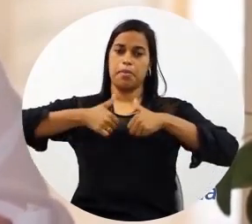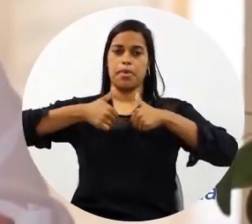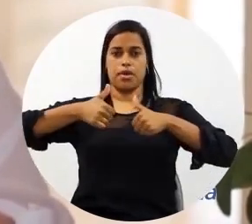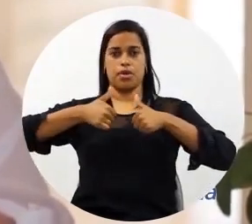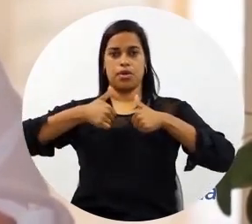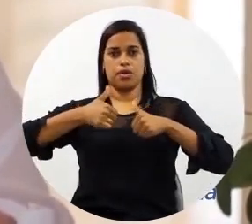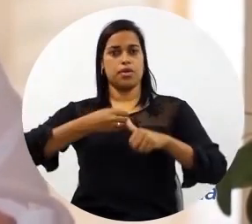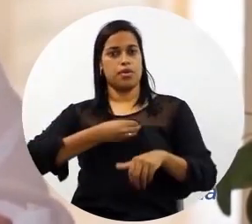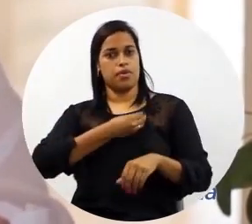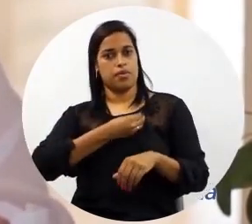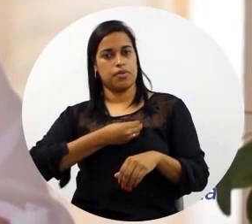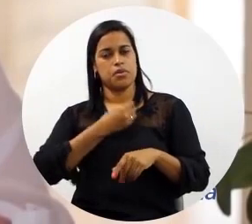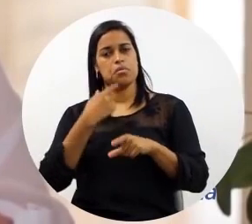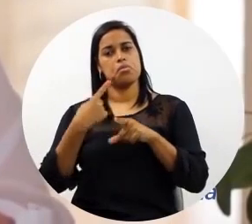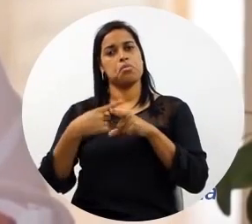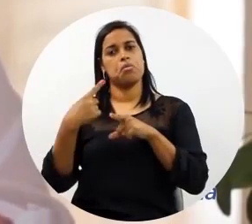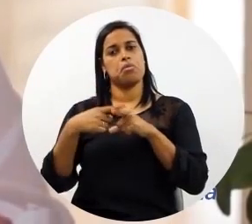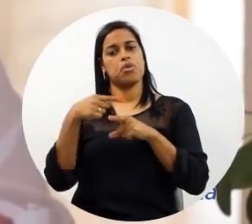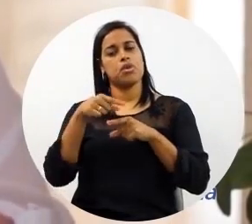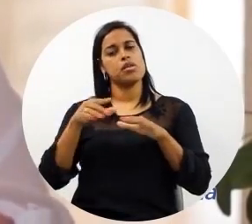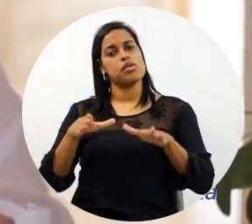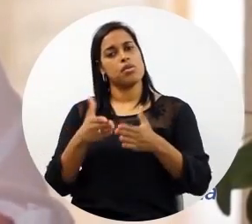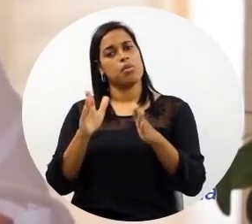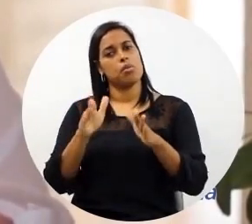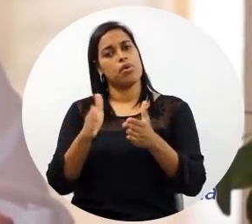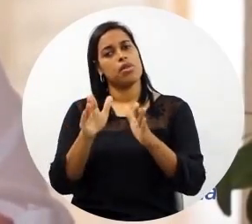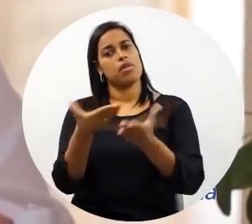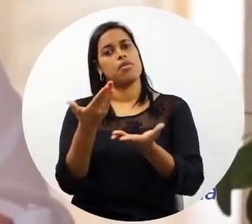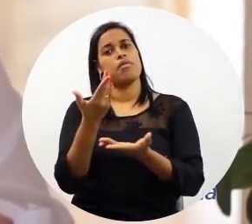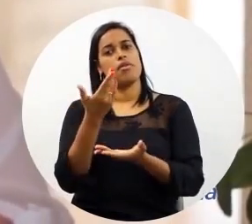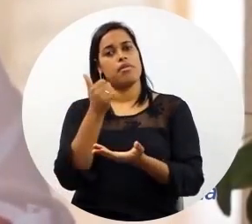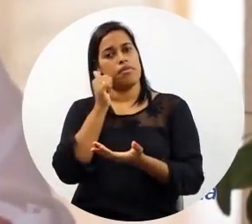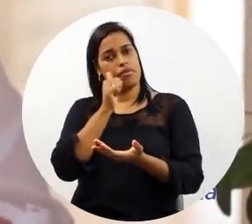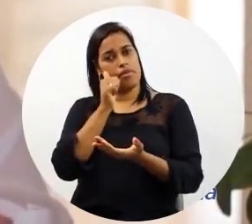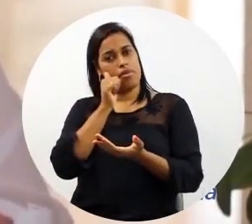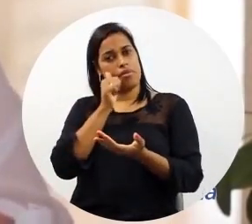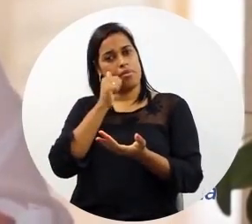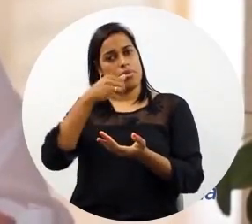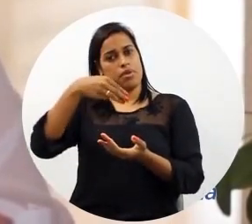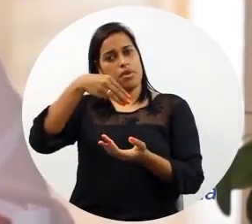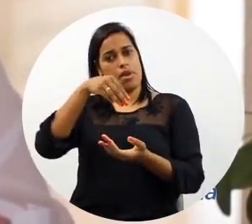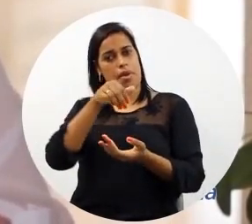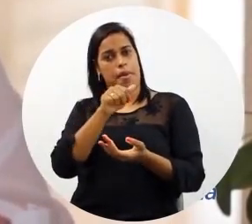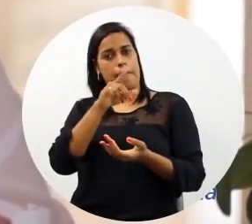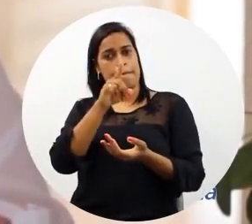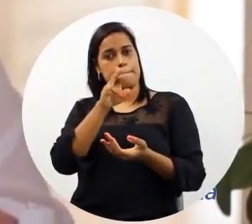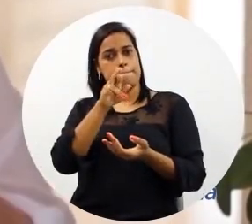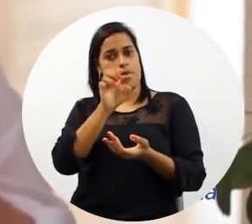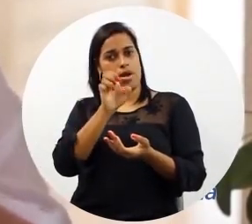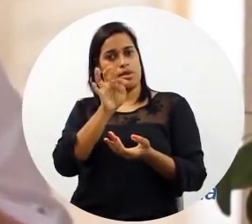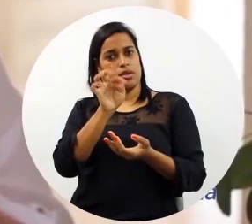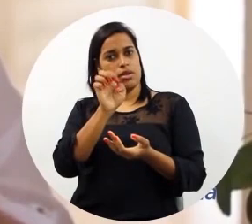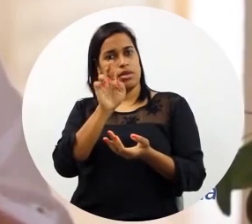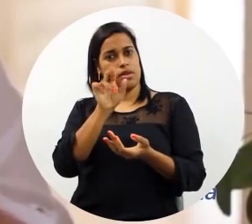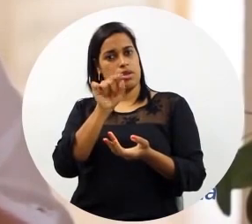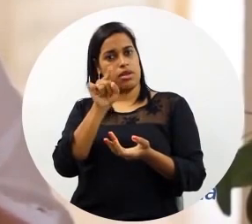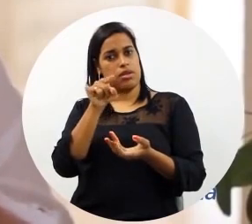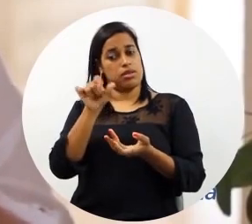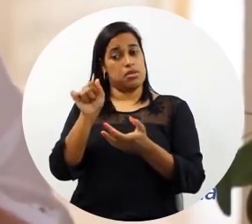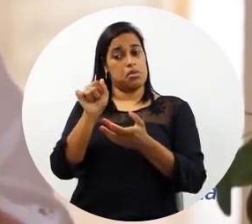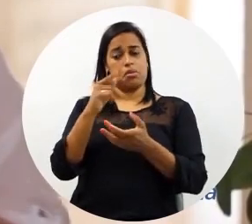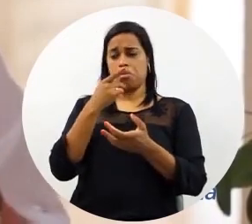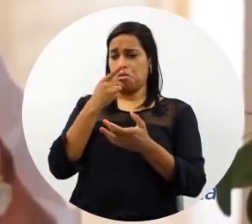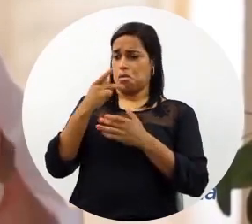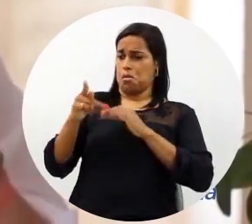de vida? Por que é que isso não motivava a Madre Teresa de Calcutá? O que motivava a Madre Teresa de Calcutá, nas suas próprias